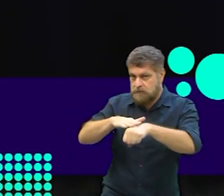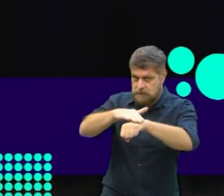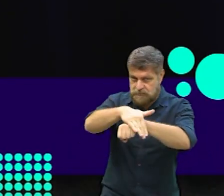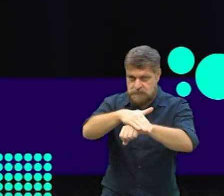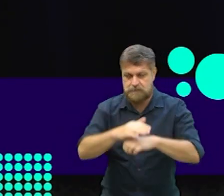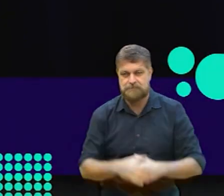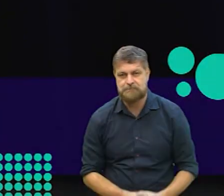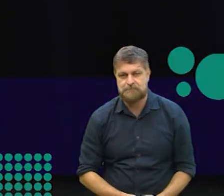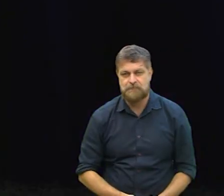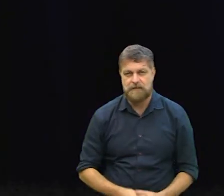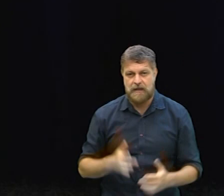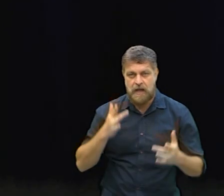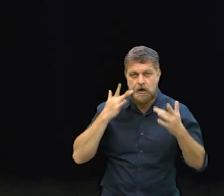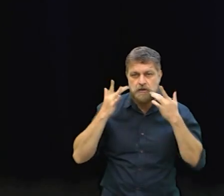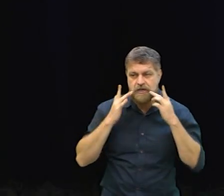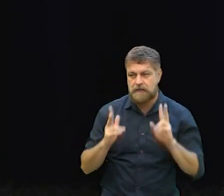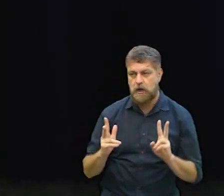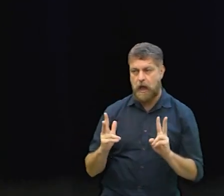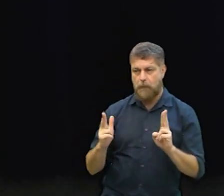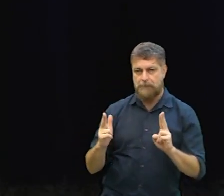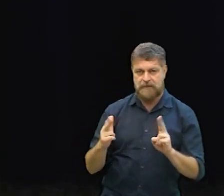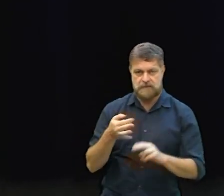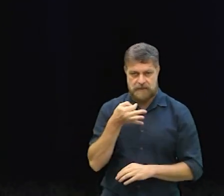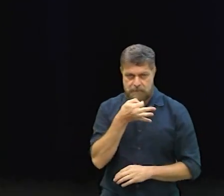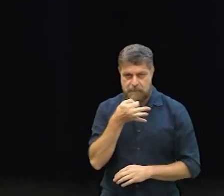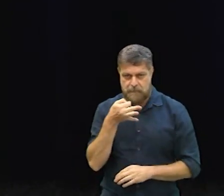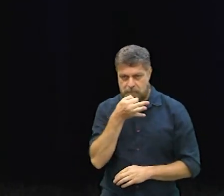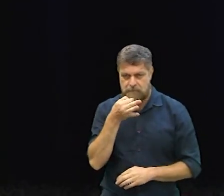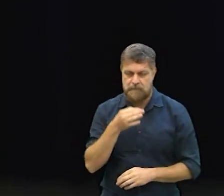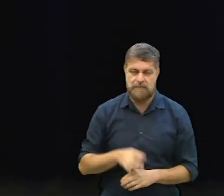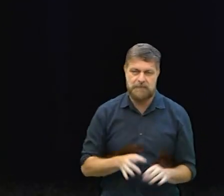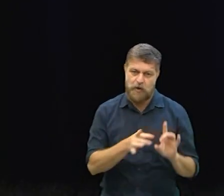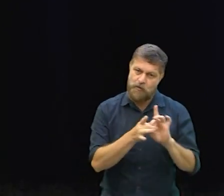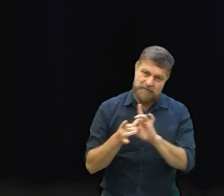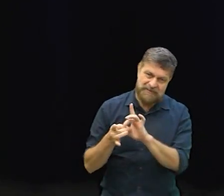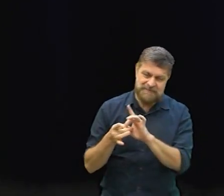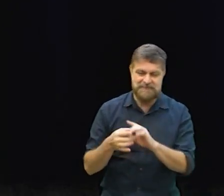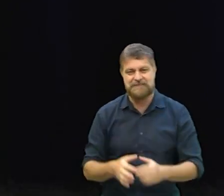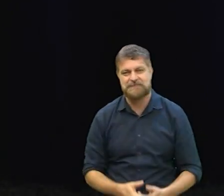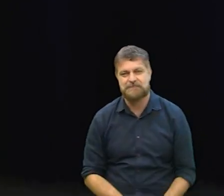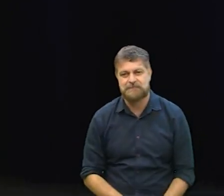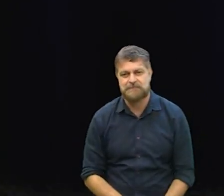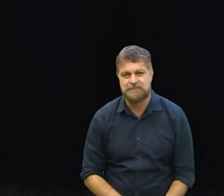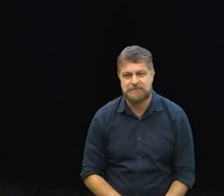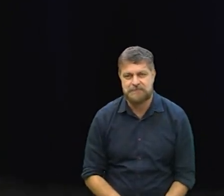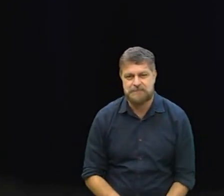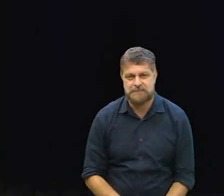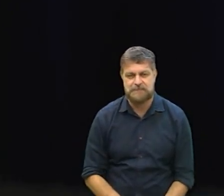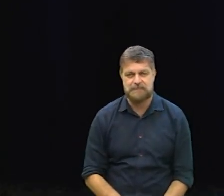noite. E parece que luz não era o forte dela.